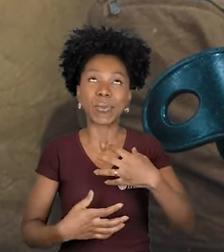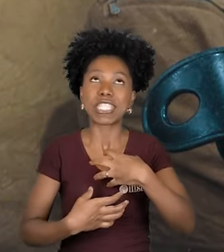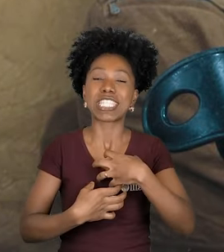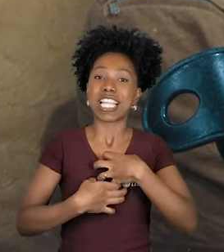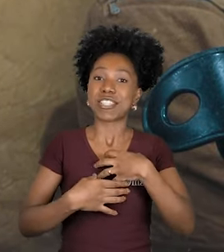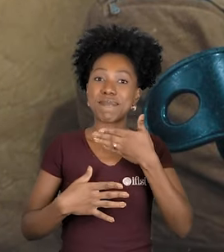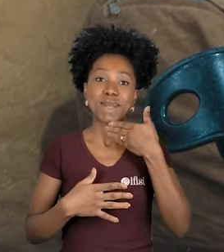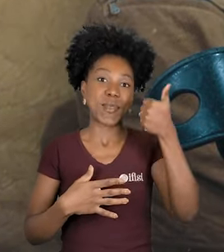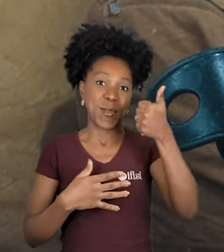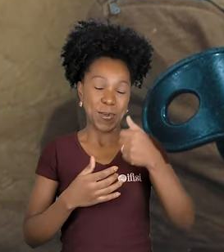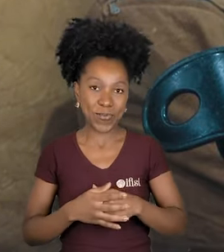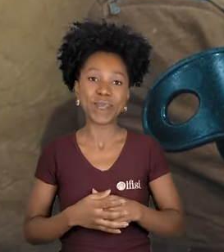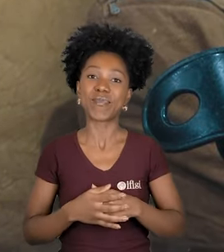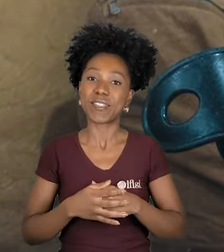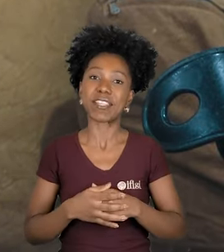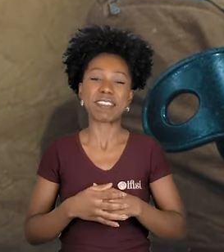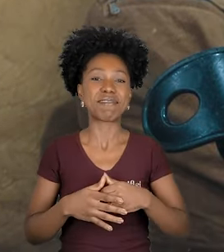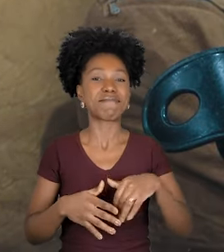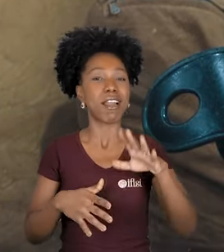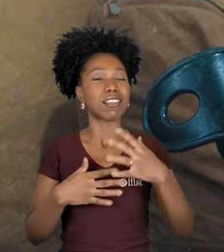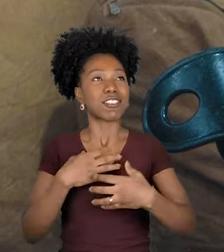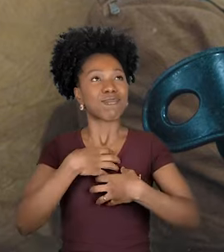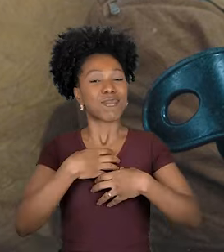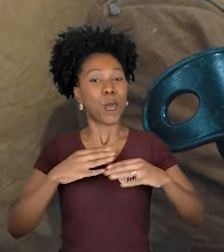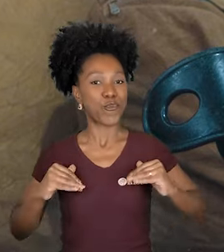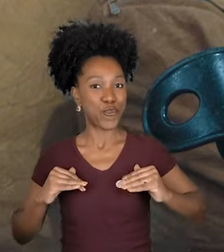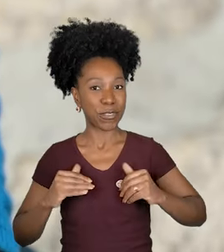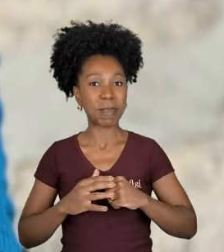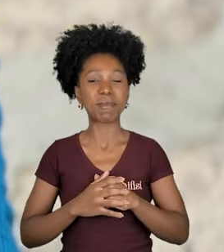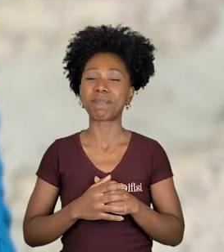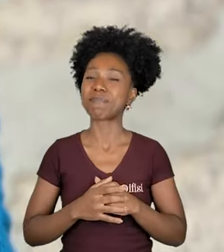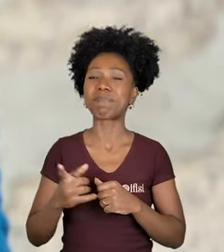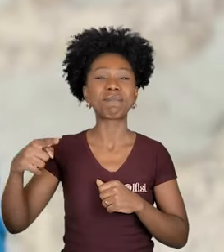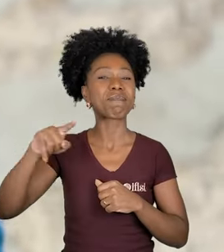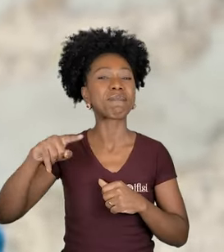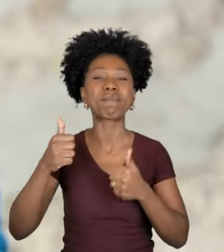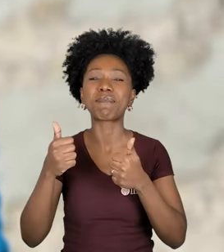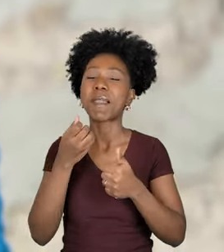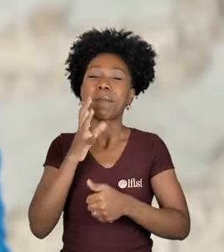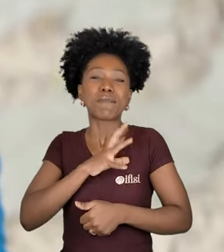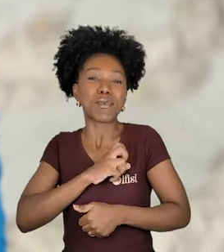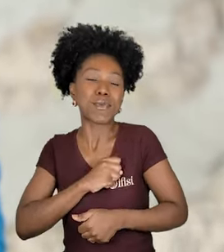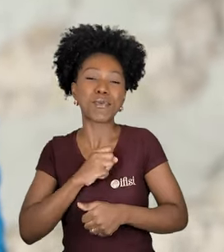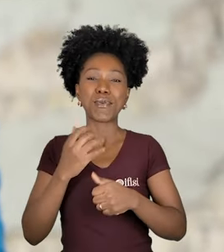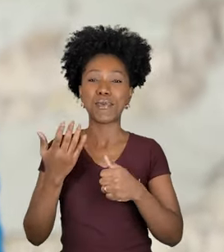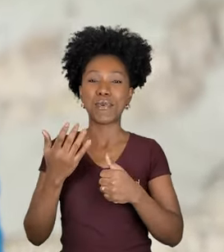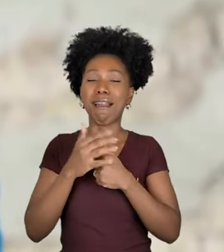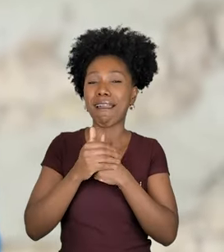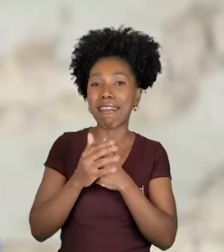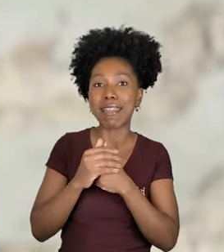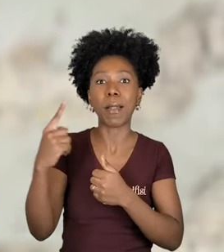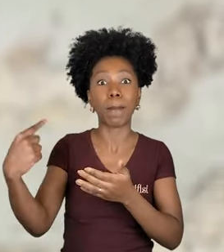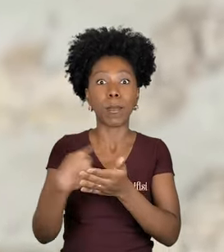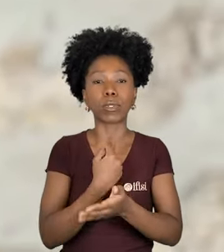Então a gente se sente melhor assim, sabe? Um pouco mais de aconchego assim. A gente foi cercada de amor e carinho, aí vinha uma, dona, o